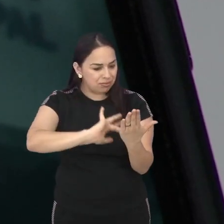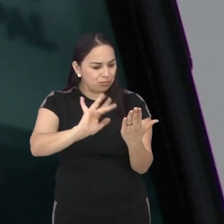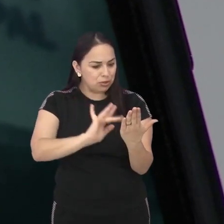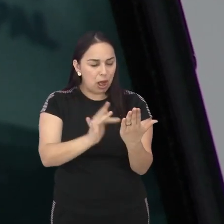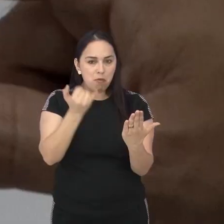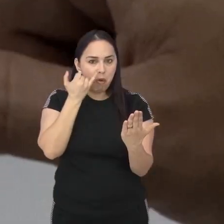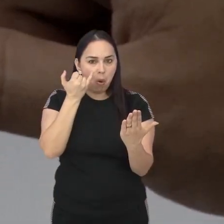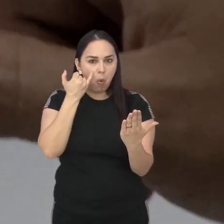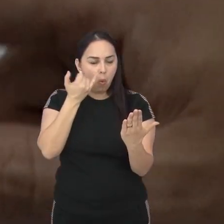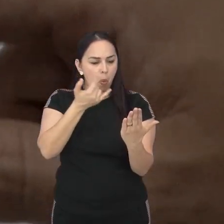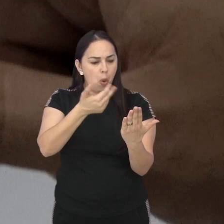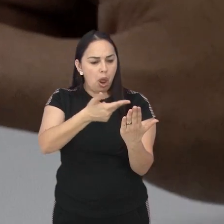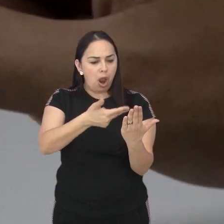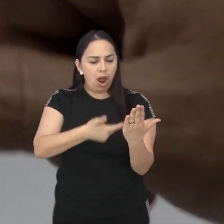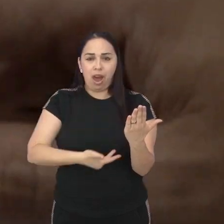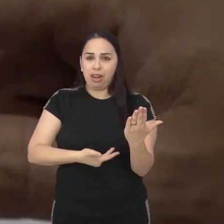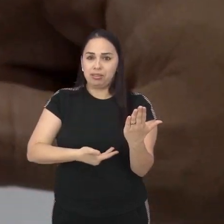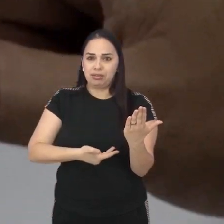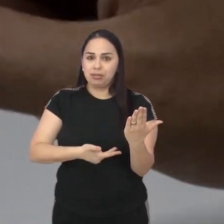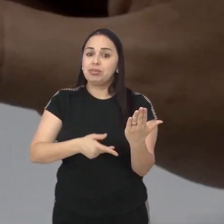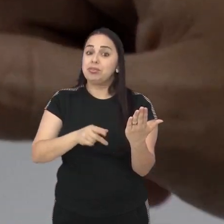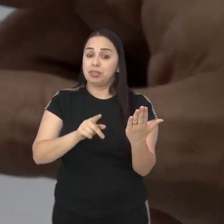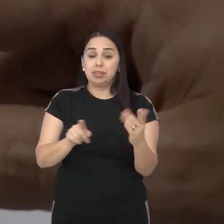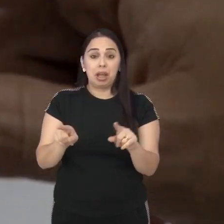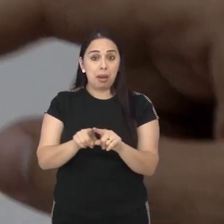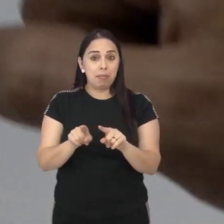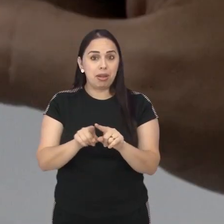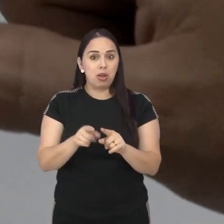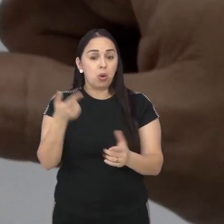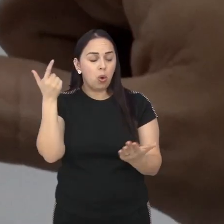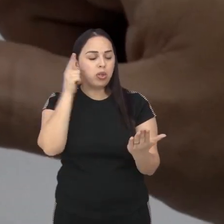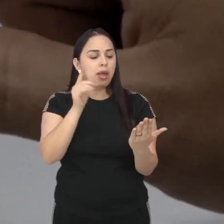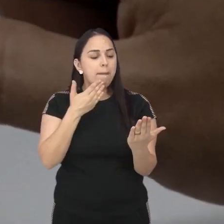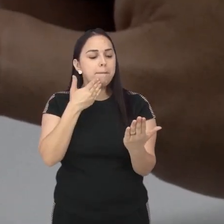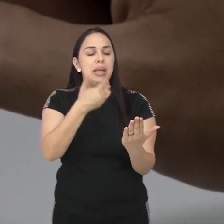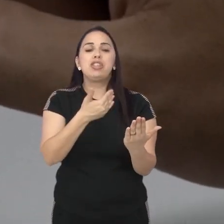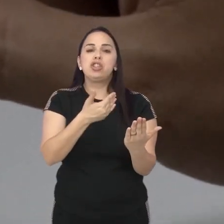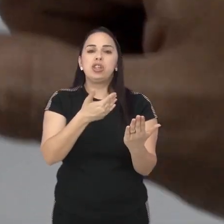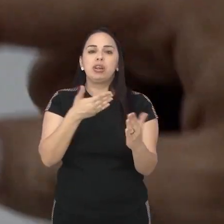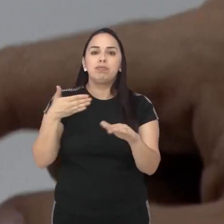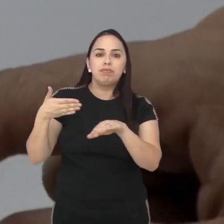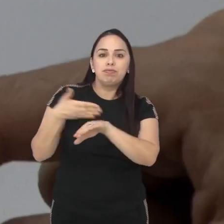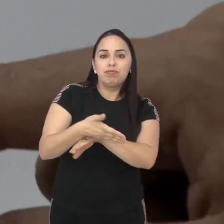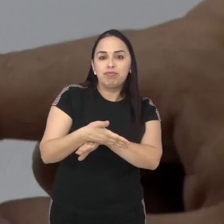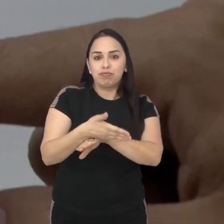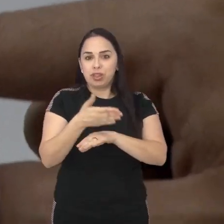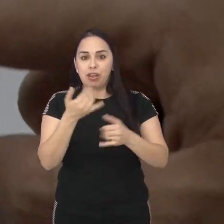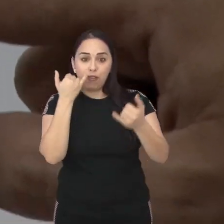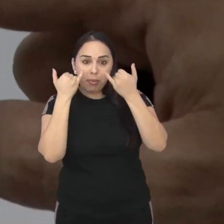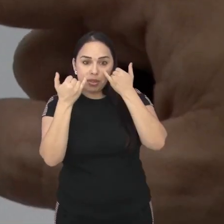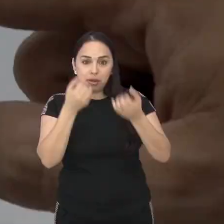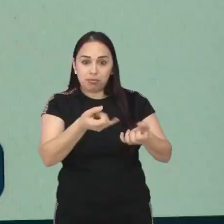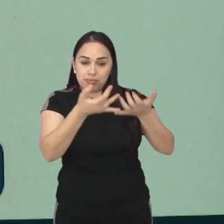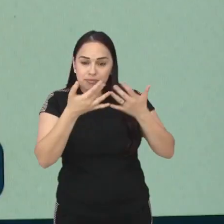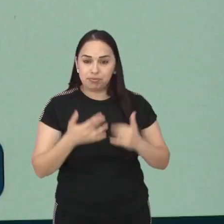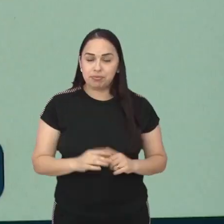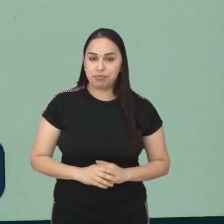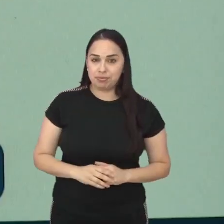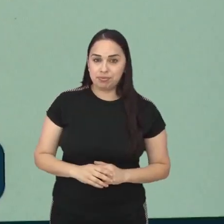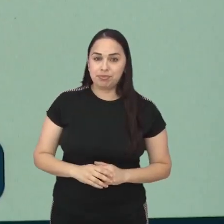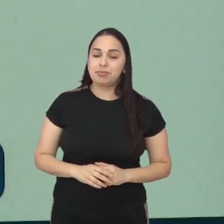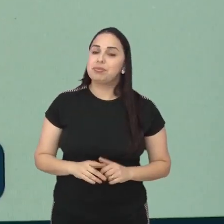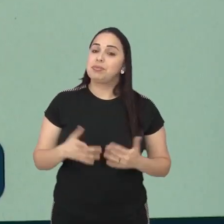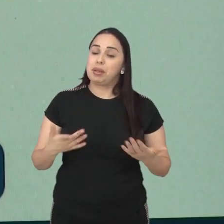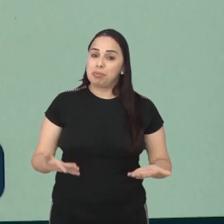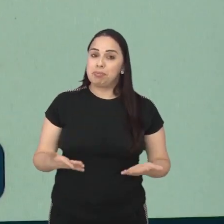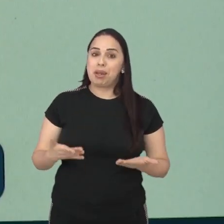da sua mão todas as informações do Legislativo, além de conseguir solicitar a Lei de Acesso à Informação. E falando